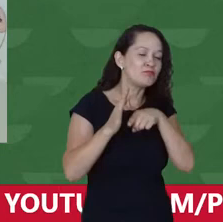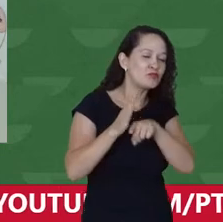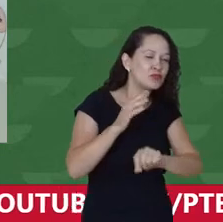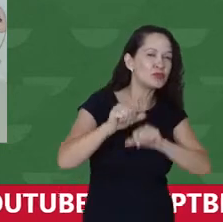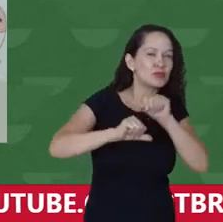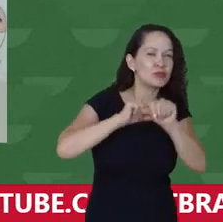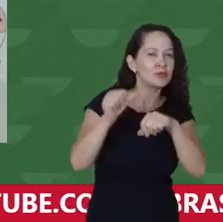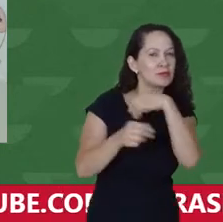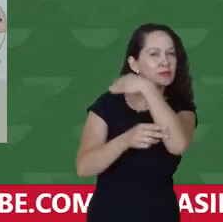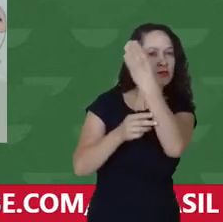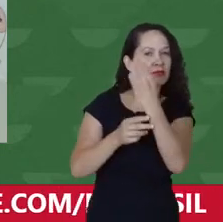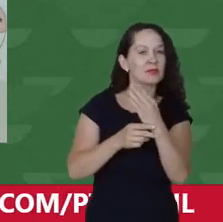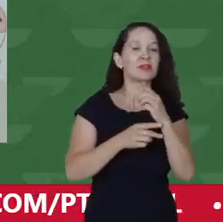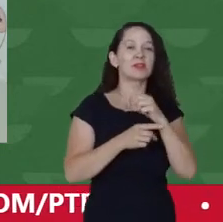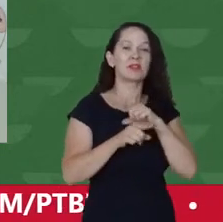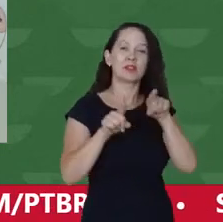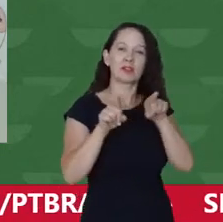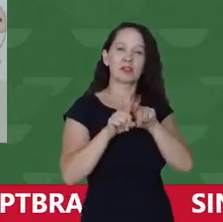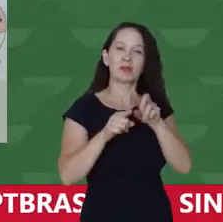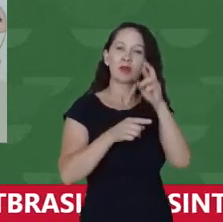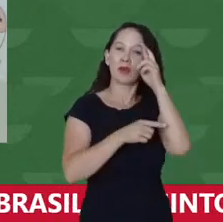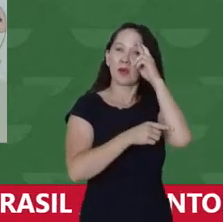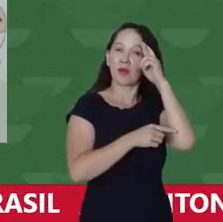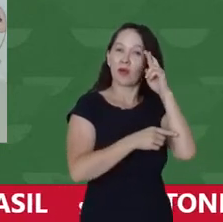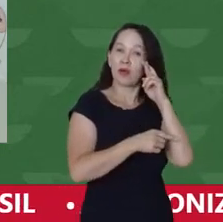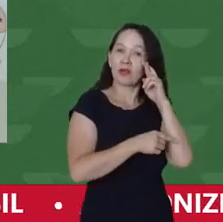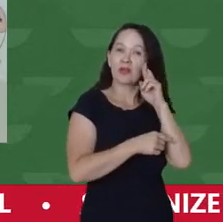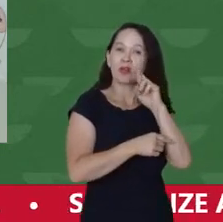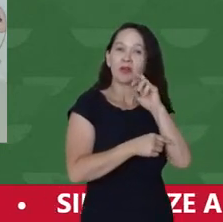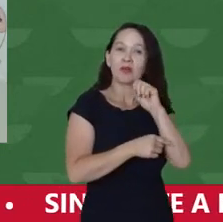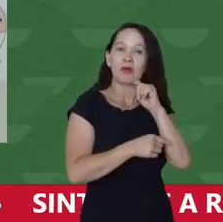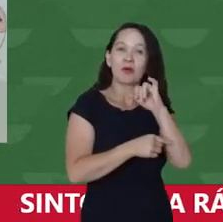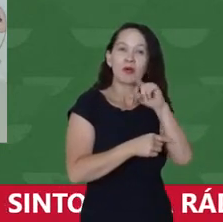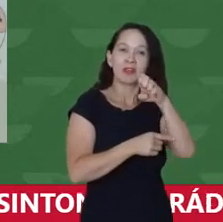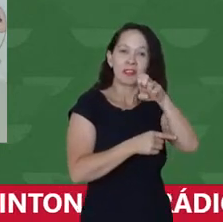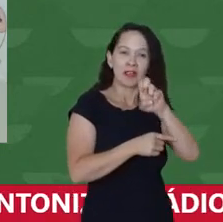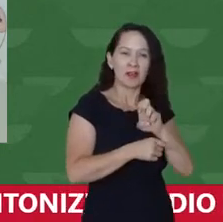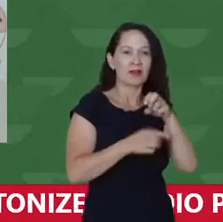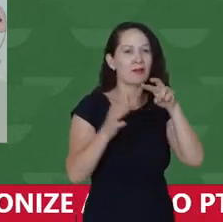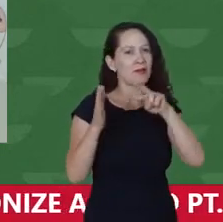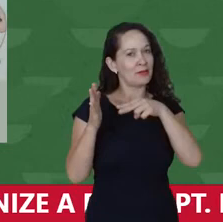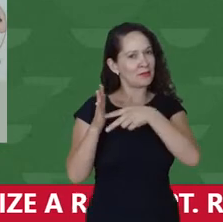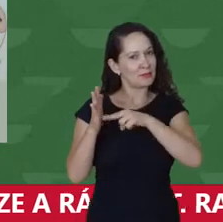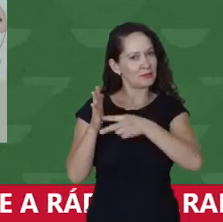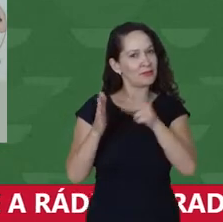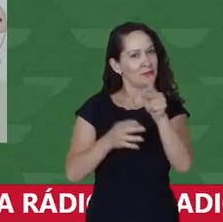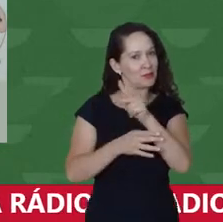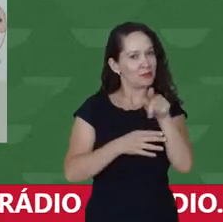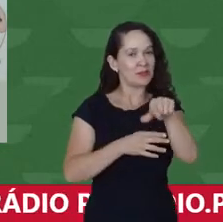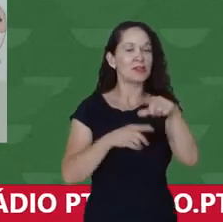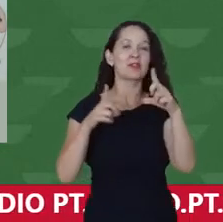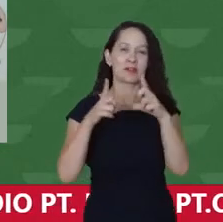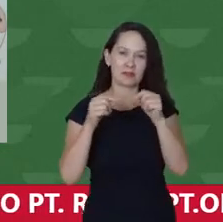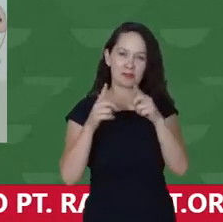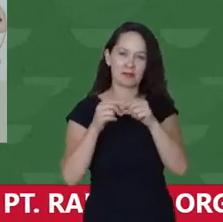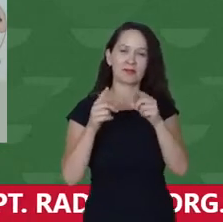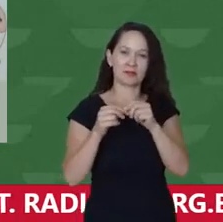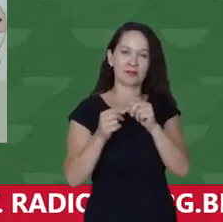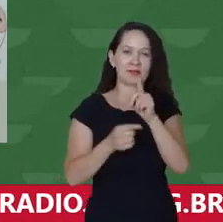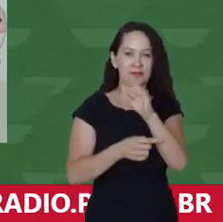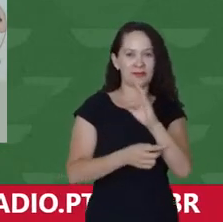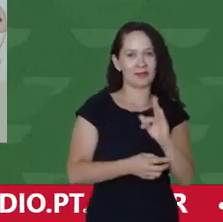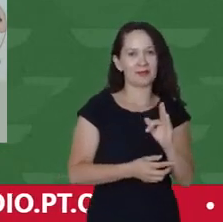no Brasil. E temos também a Rosilene Correia, que é do SIMPRO, dos professores do